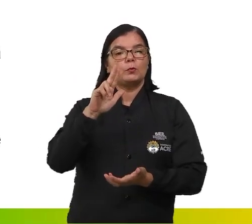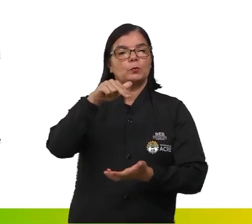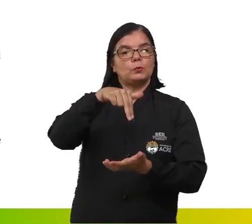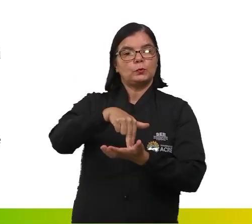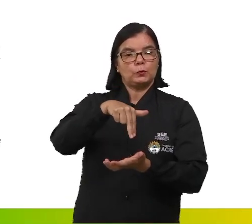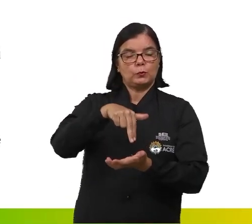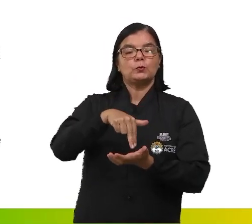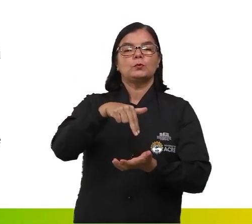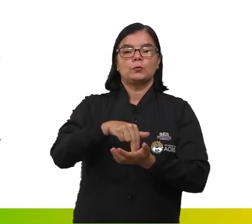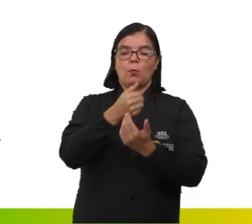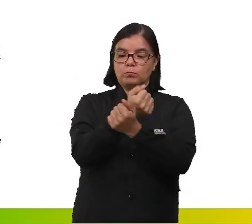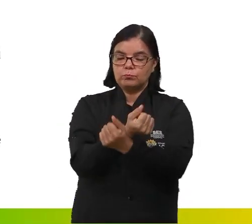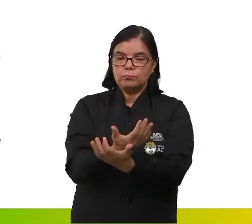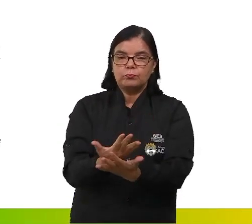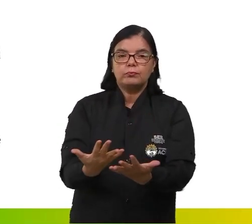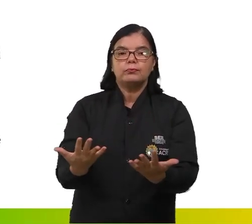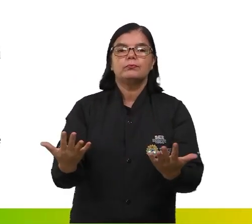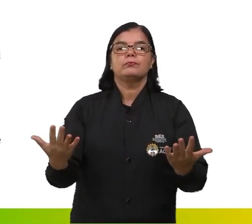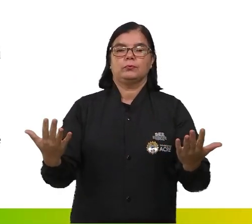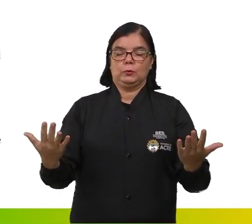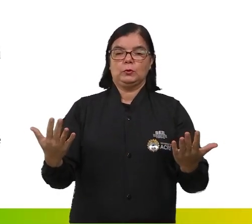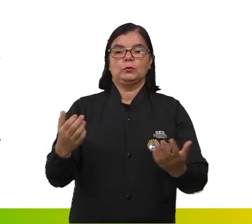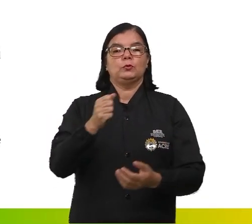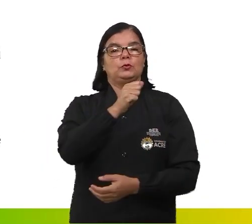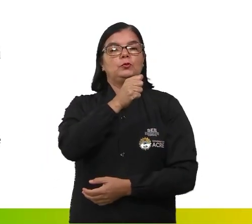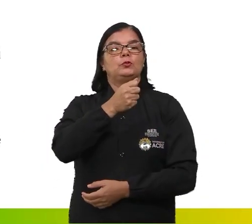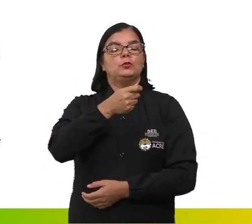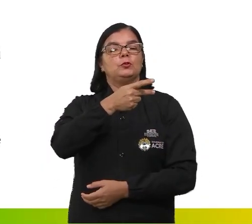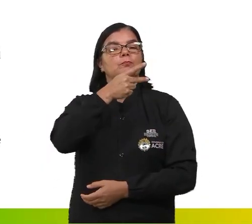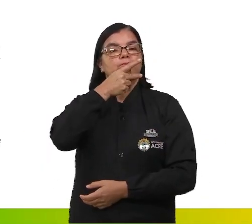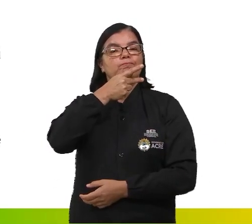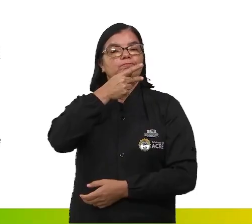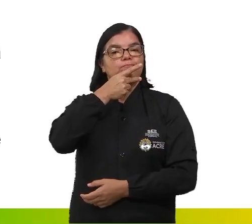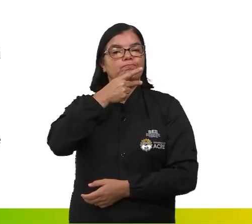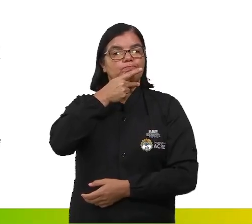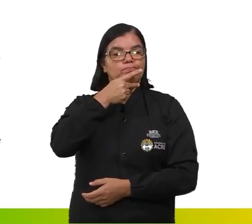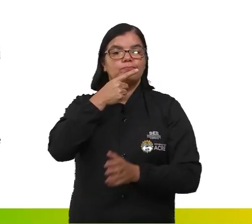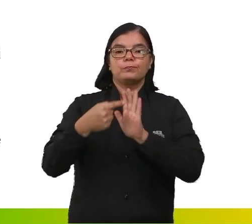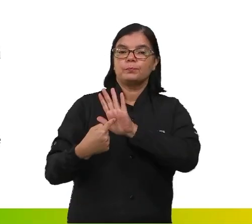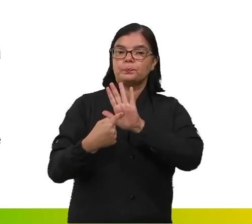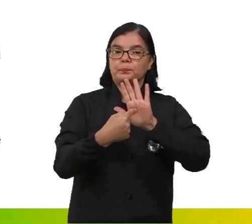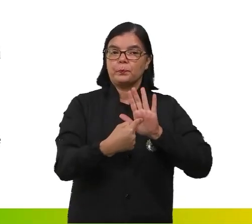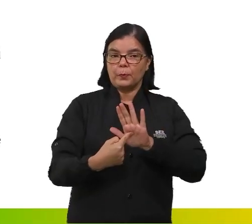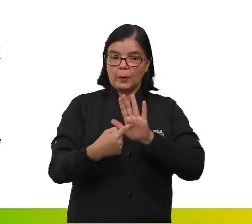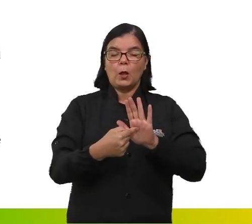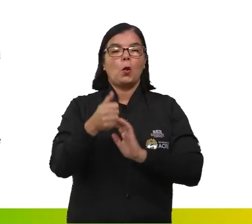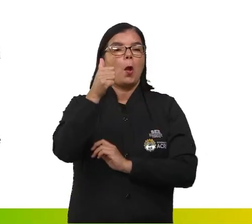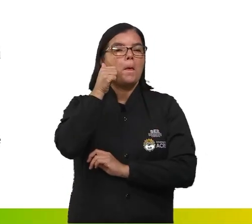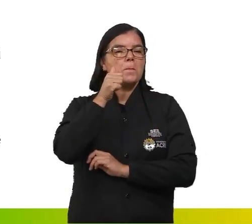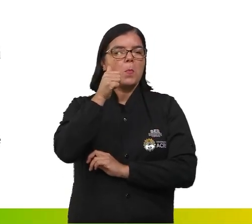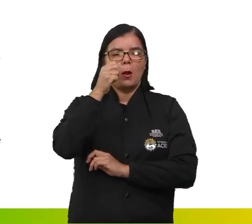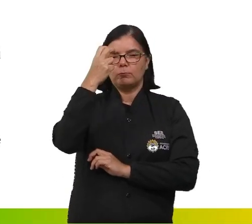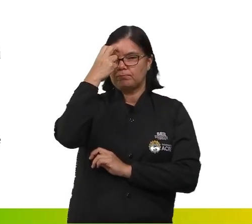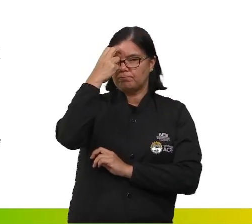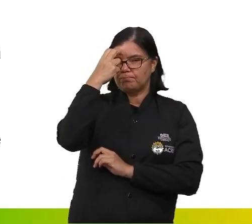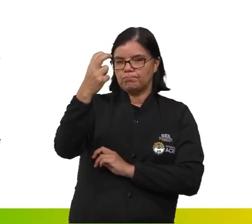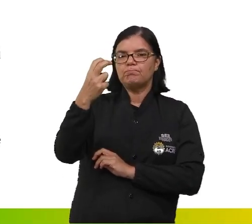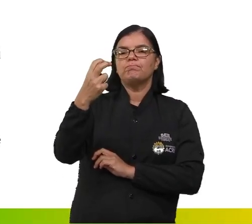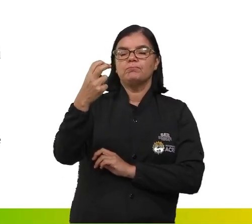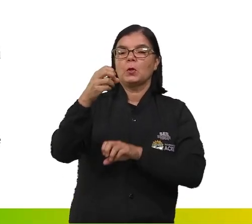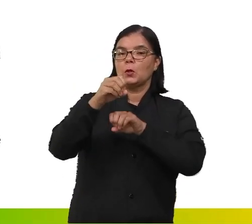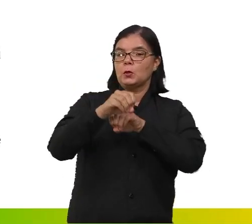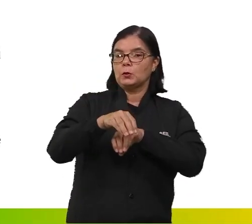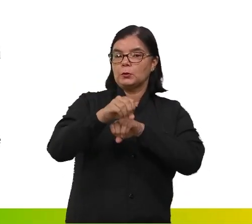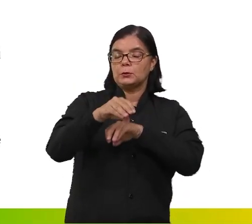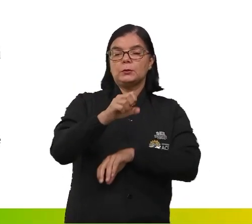lá no diálogo O Banquete, que é de Platão, ela é apresentada como uma mulher, uma sábia, que